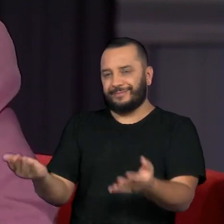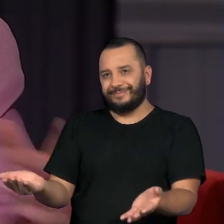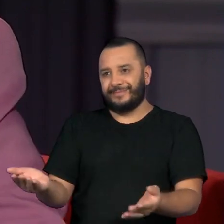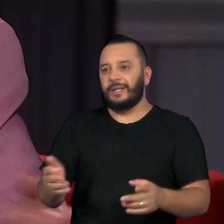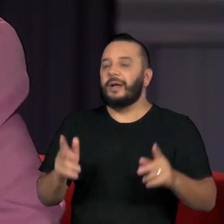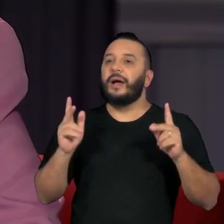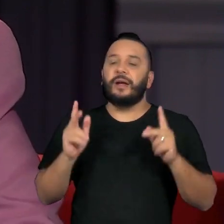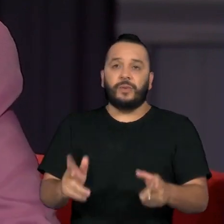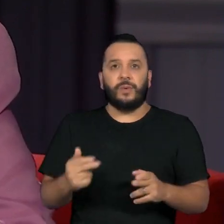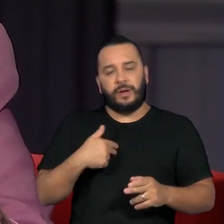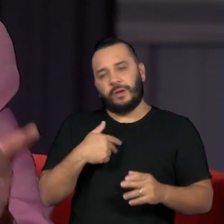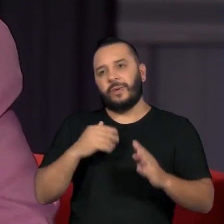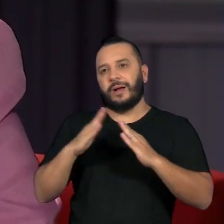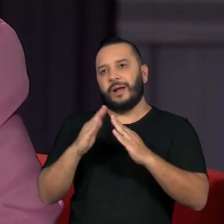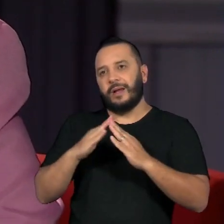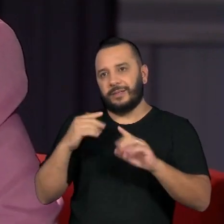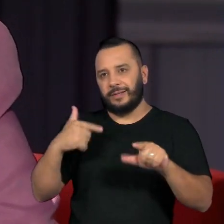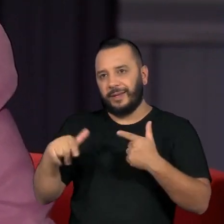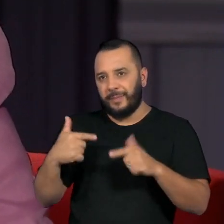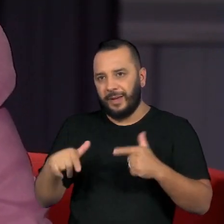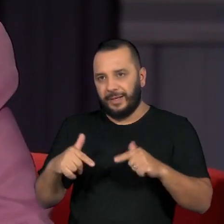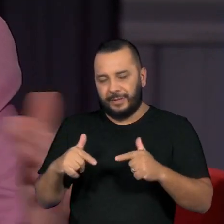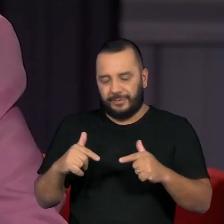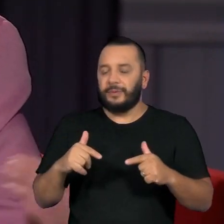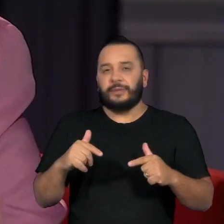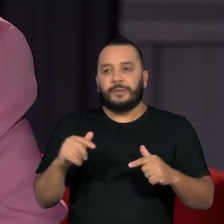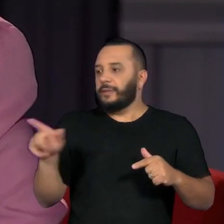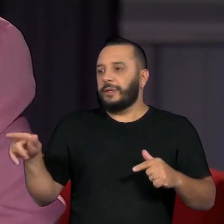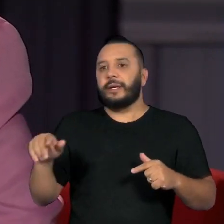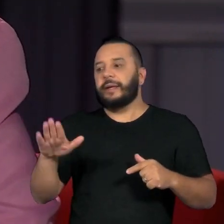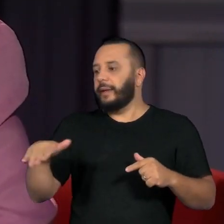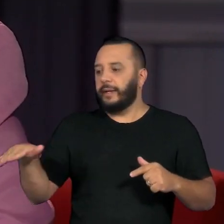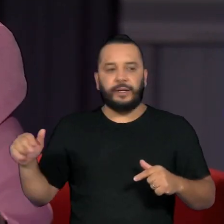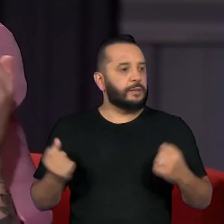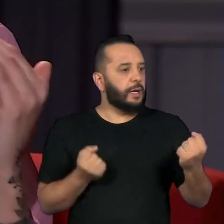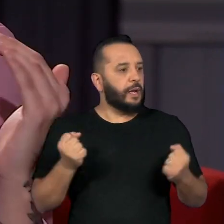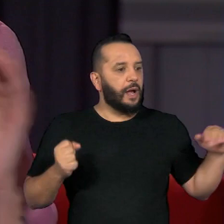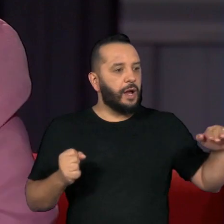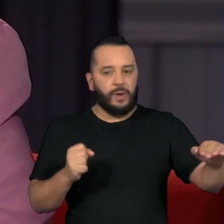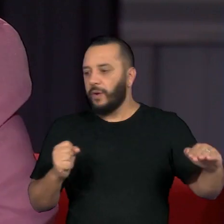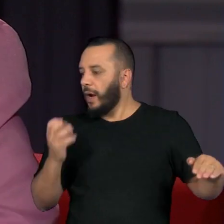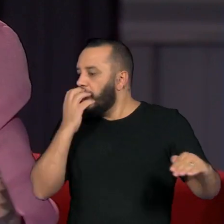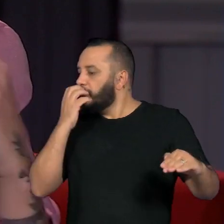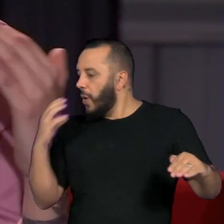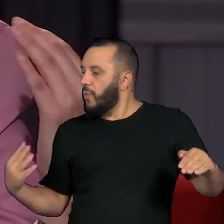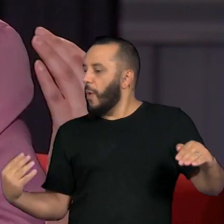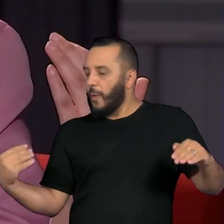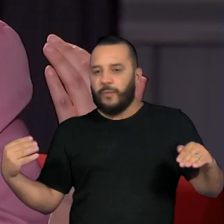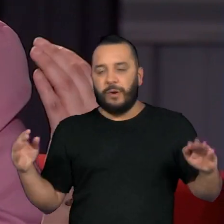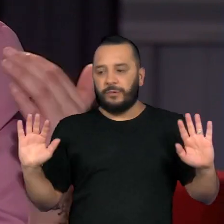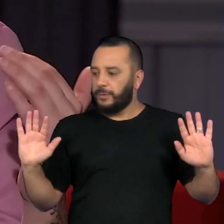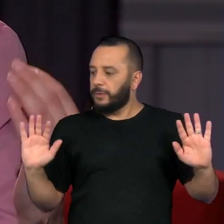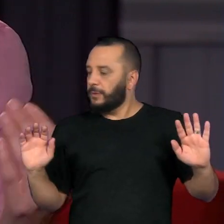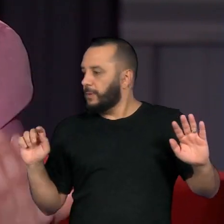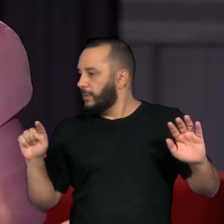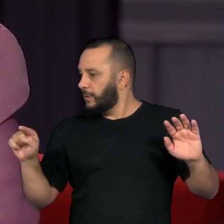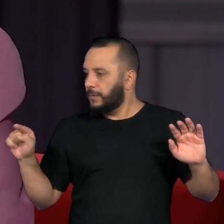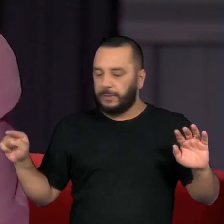A criança na casa, o cachorro latindo, o carro passando. A gente tem que buscar formas de reduzir